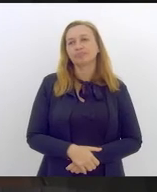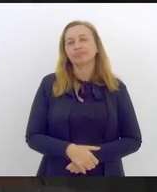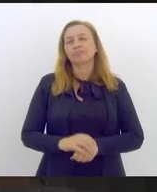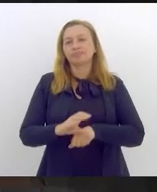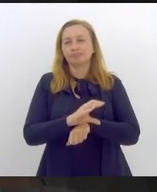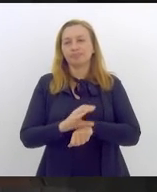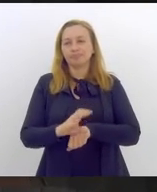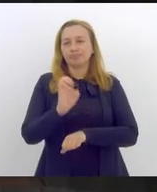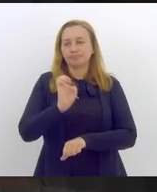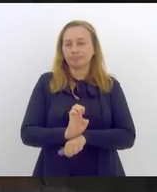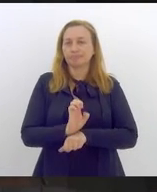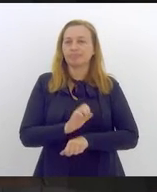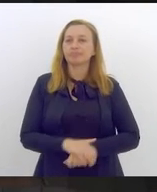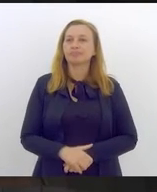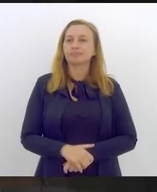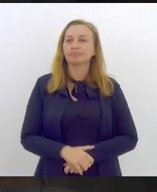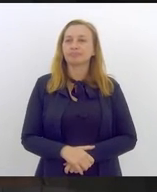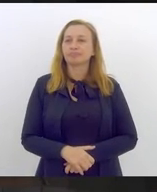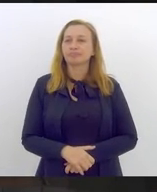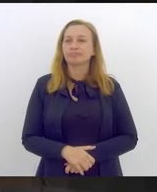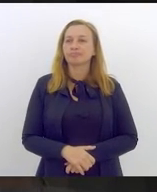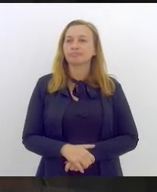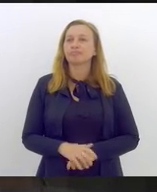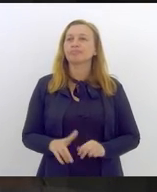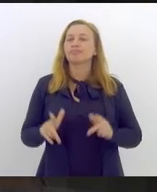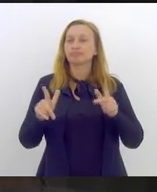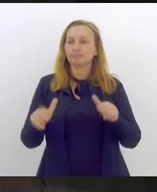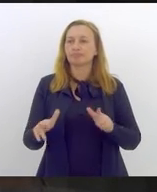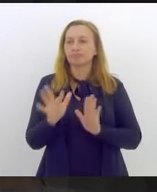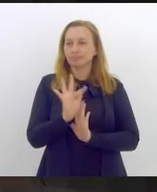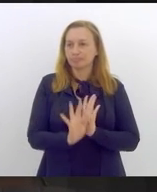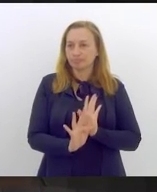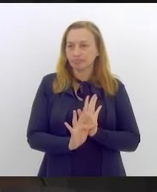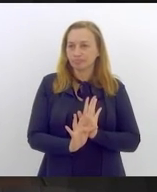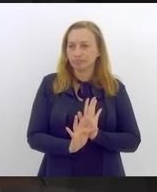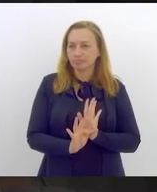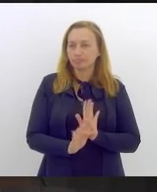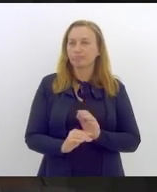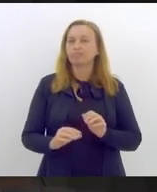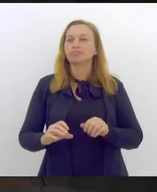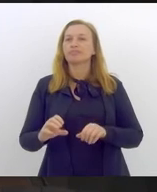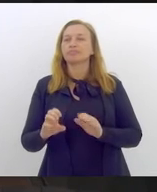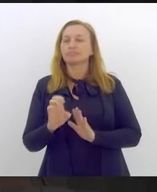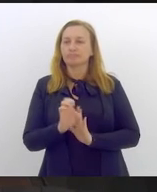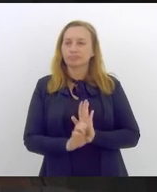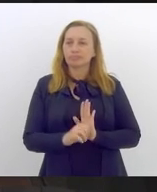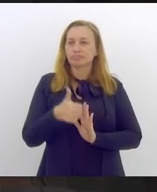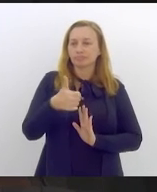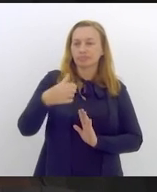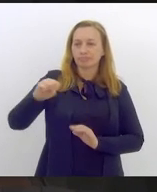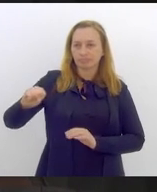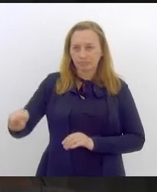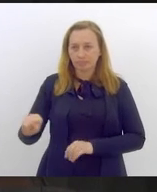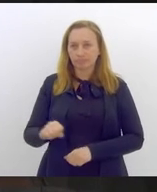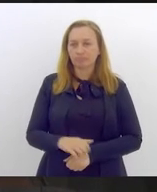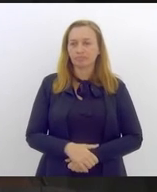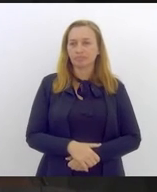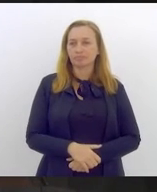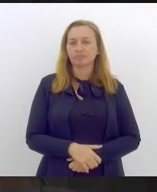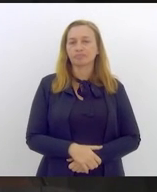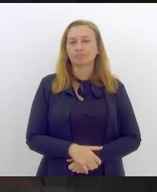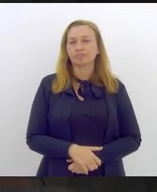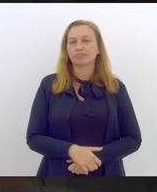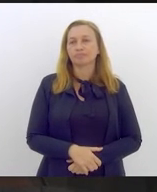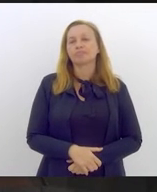Constituição do Estado O mesmo texto da emenda constitucional 108 que prevê naquela